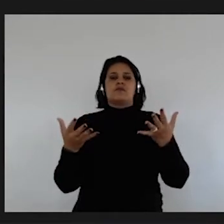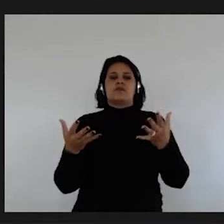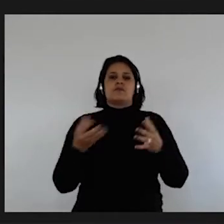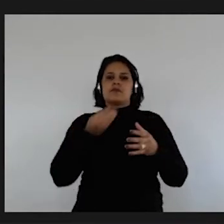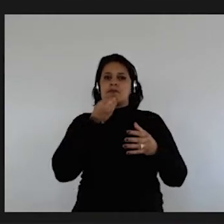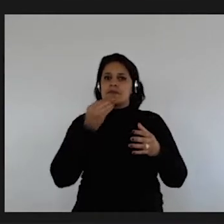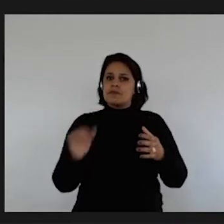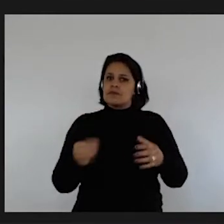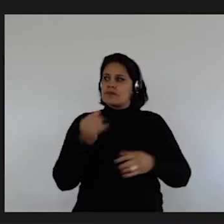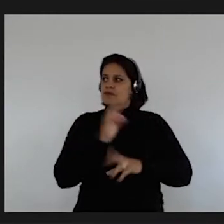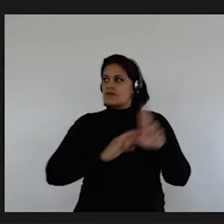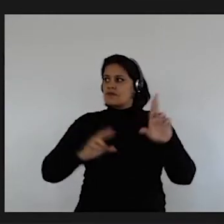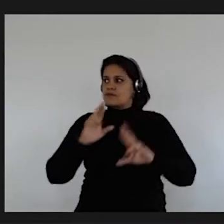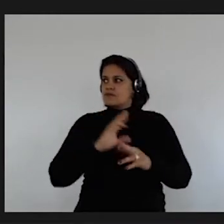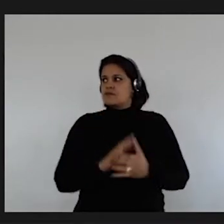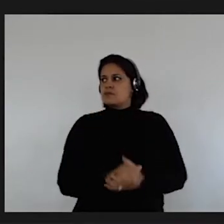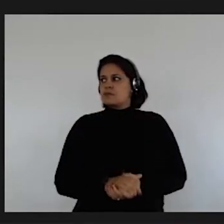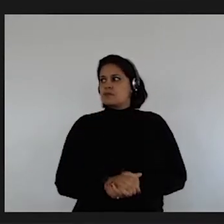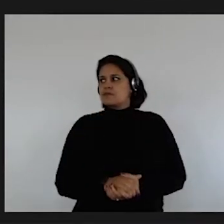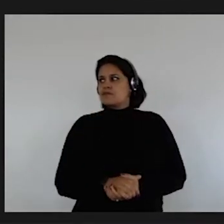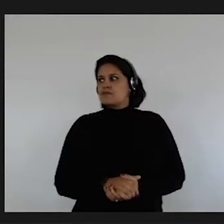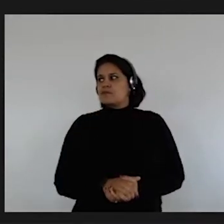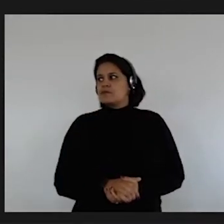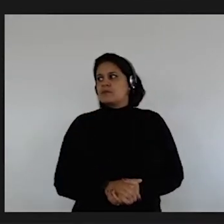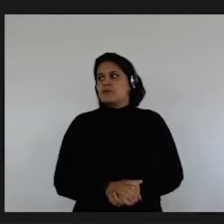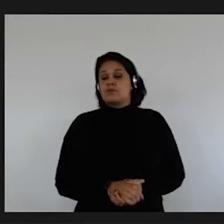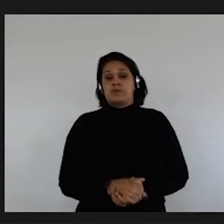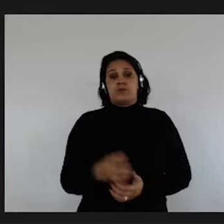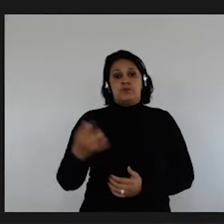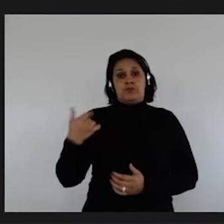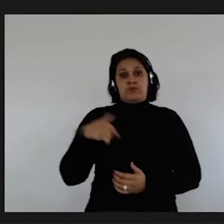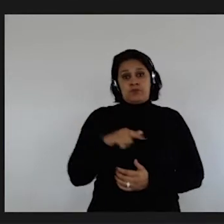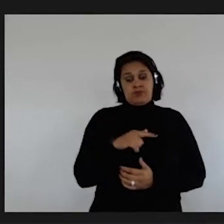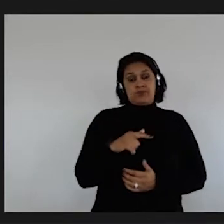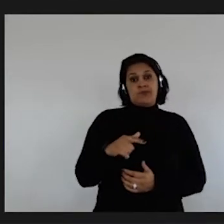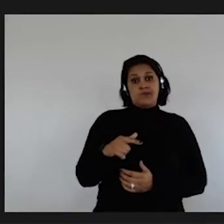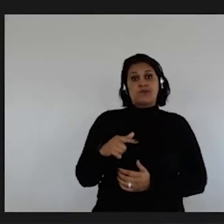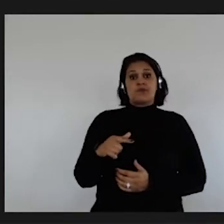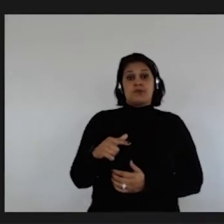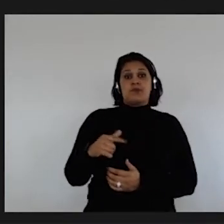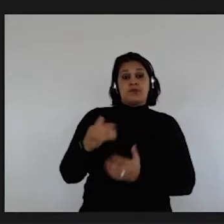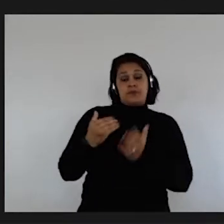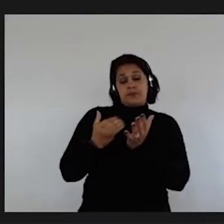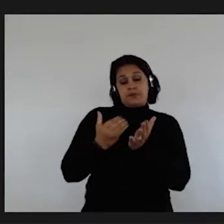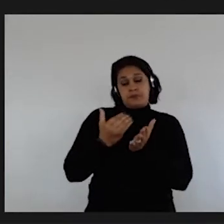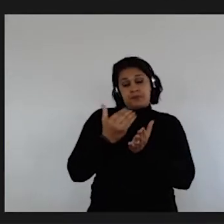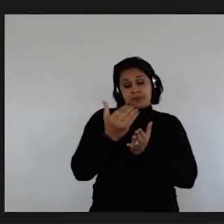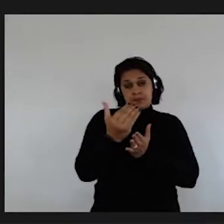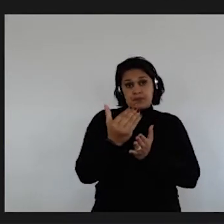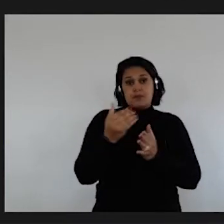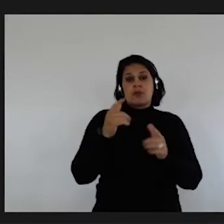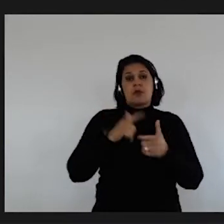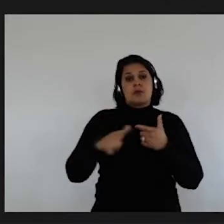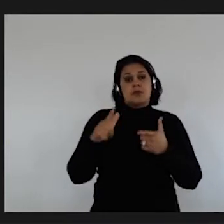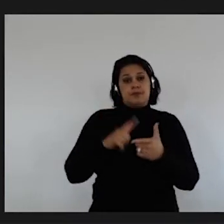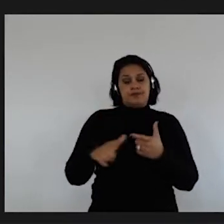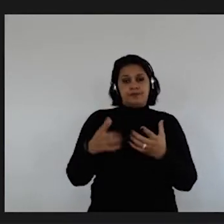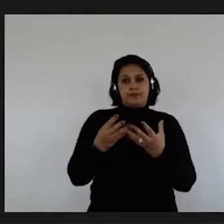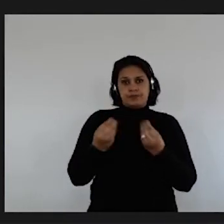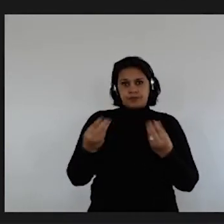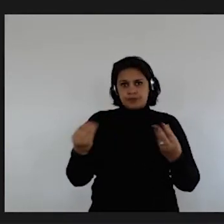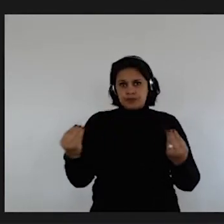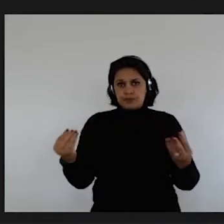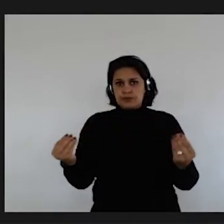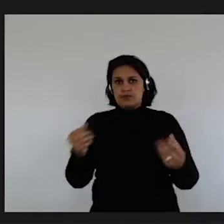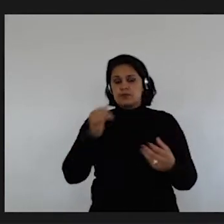aproveitamento às relações jurídicas. Com isso, nós passamos a ter, e temos até hoje, porque não o superamos, diversos problemas. A